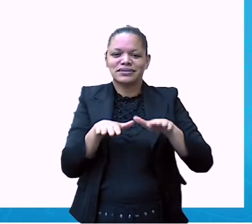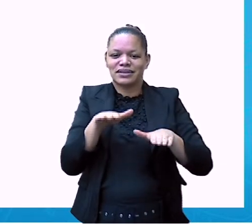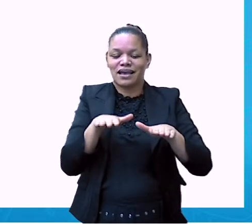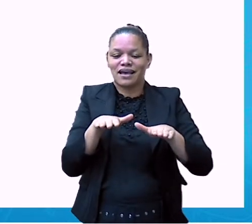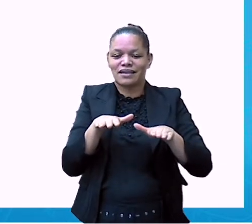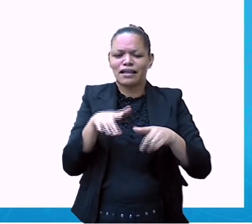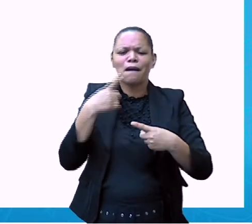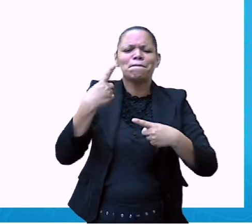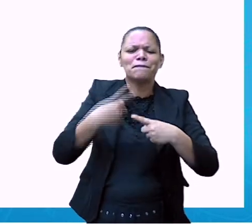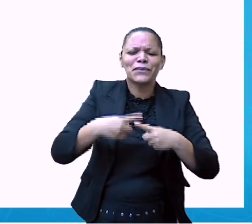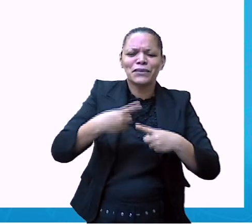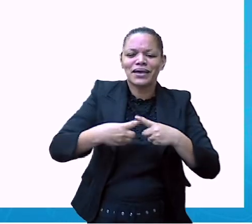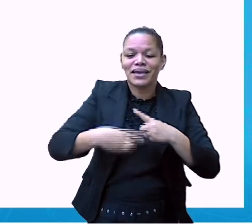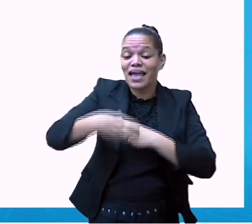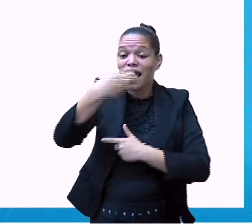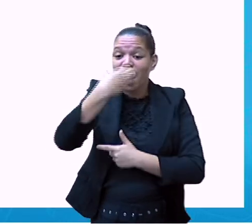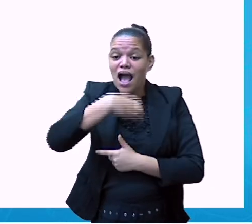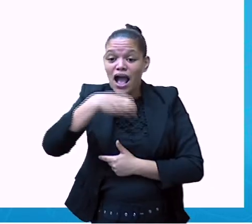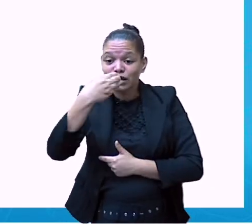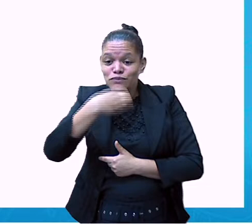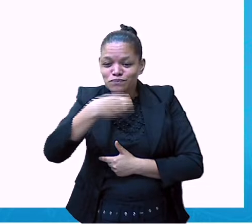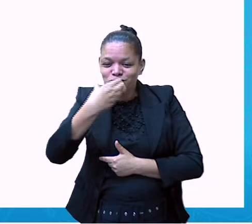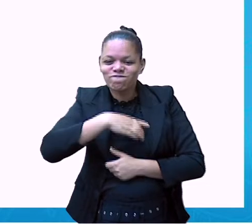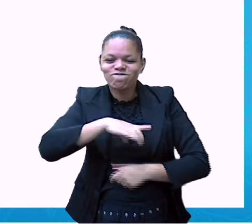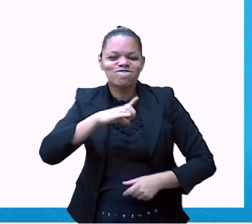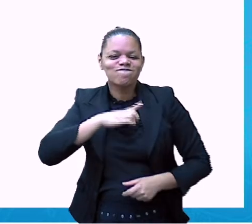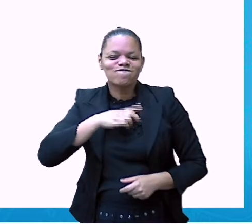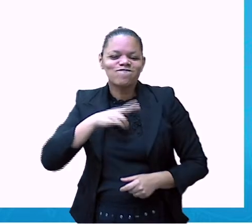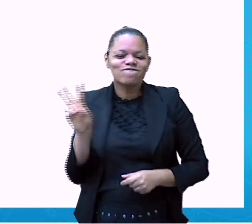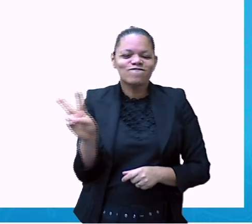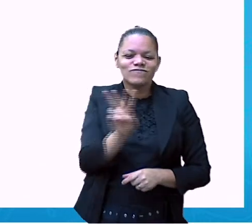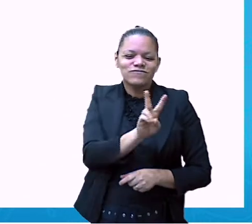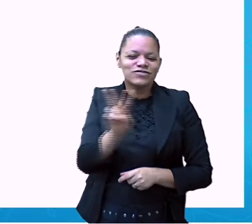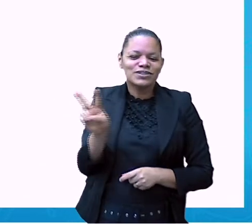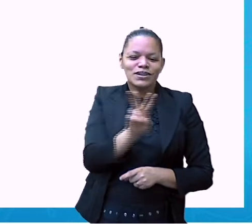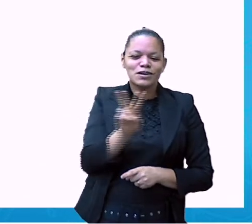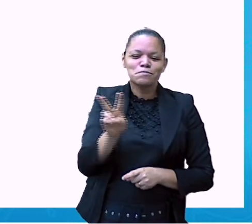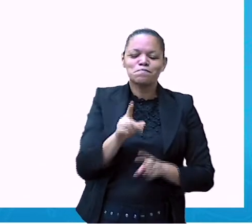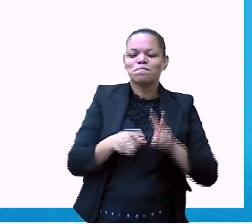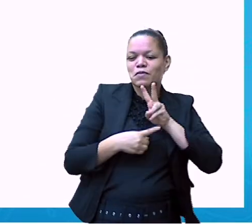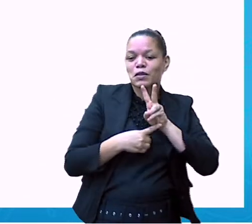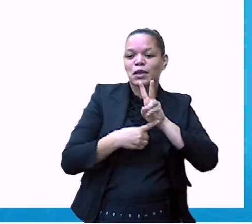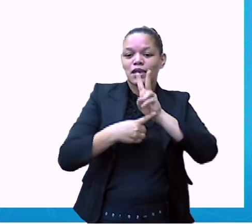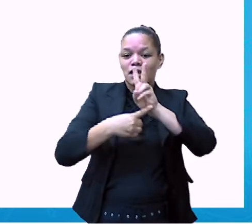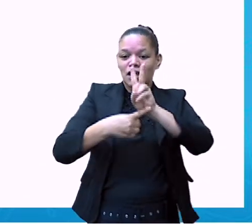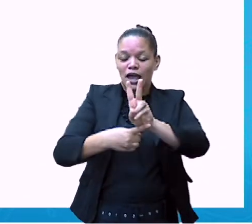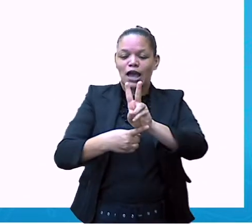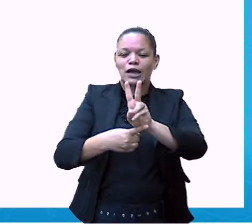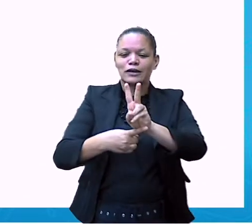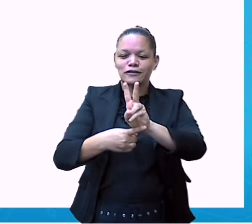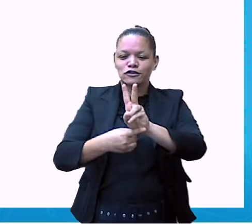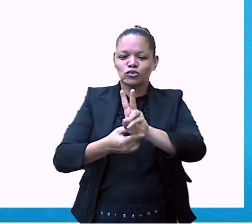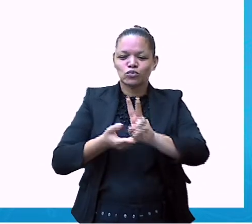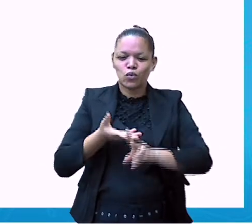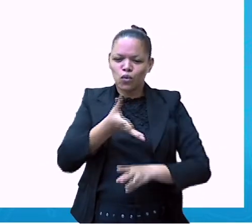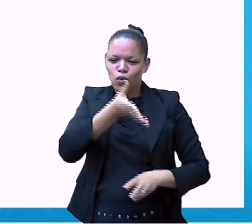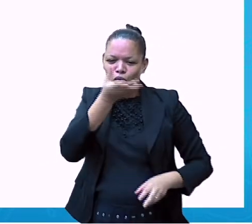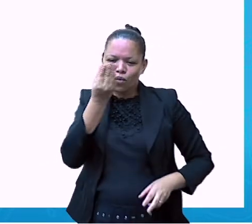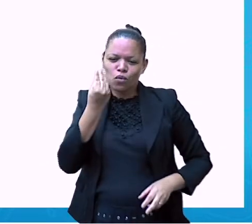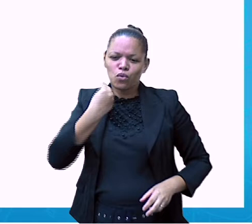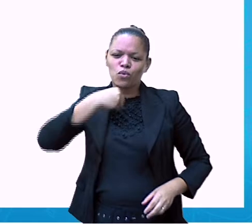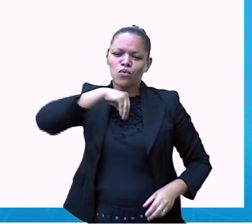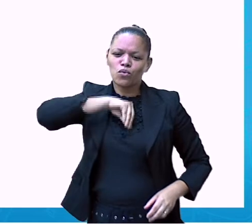compostos protetores que ajudam a regular o organismo e antioxidantes, que